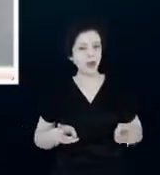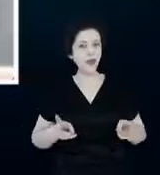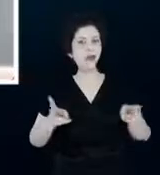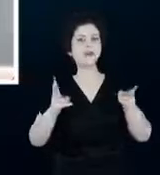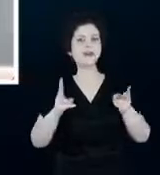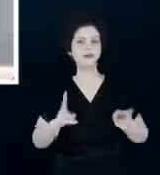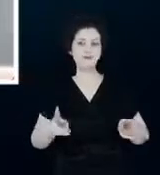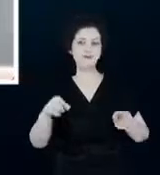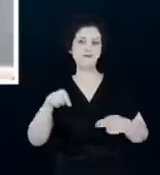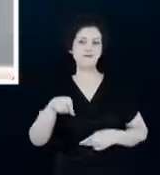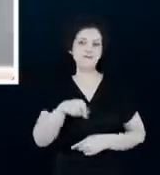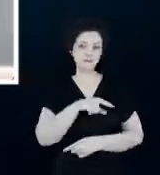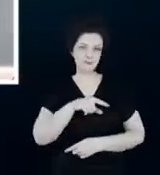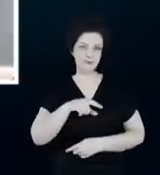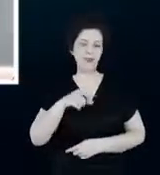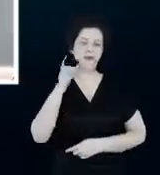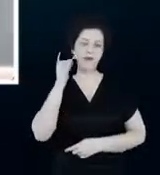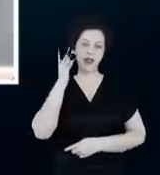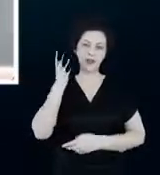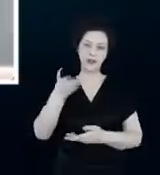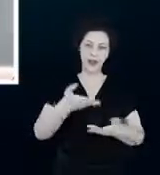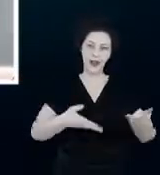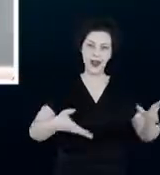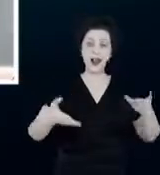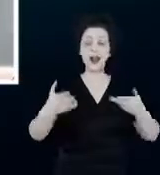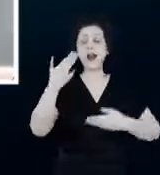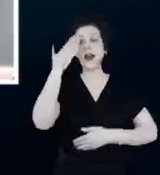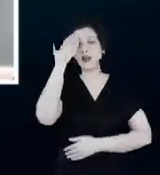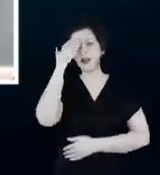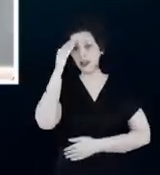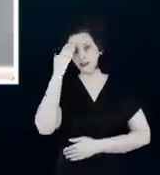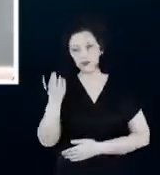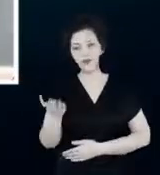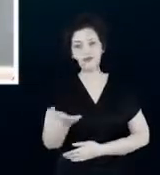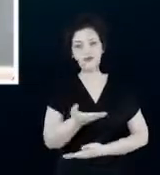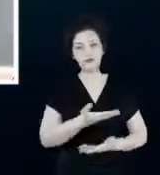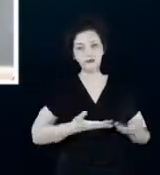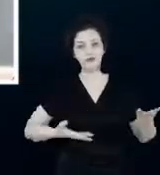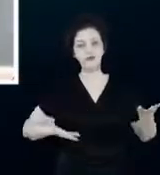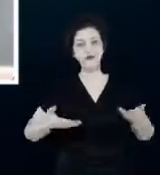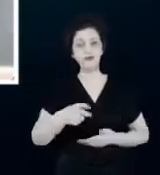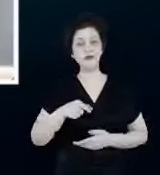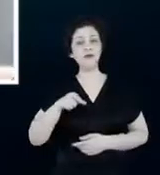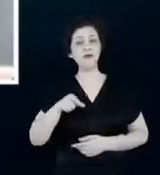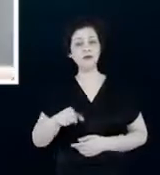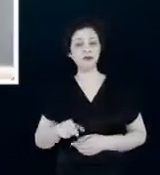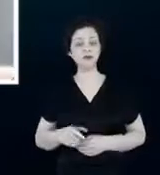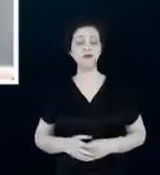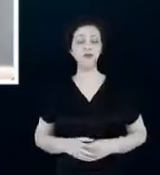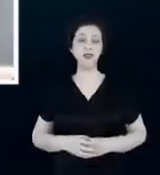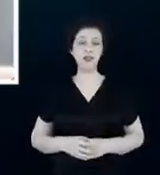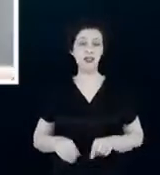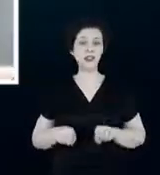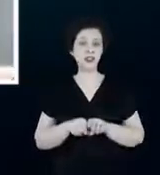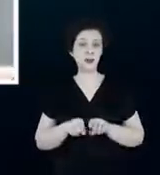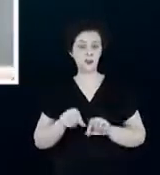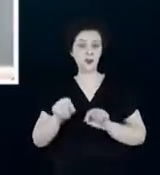mesma língua, é muito mais fácil para se entender, e especialmente